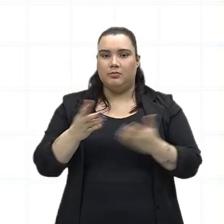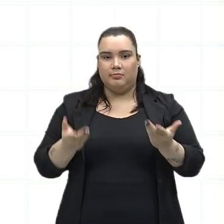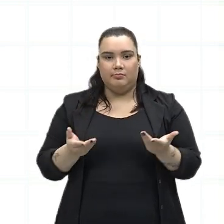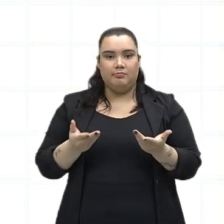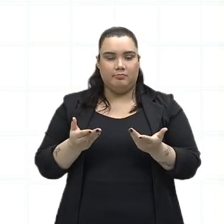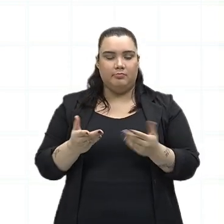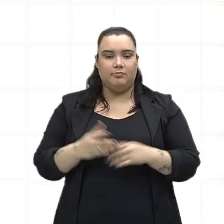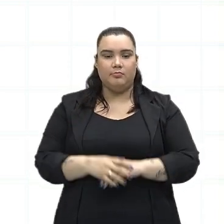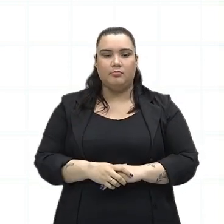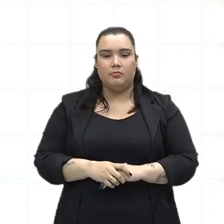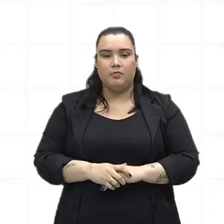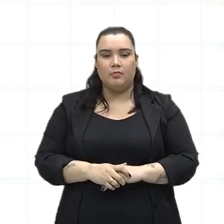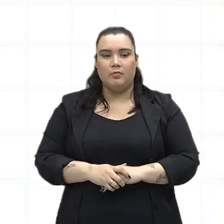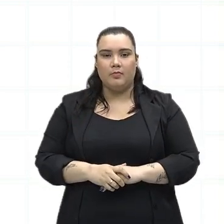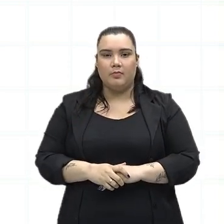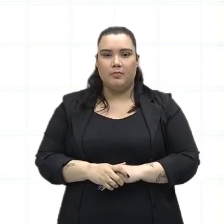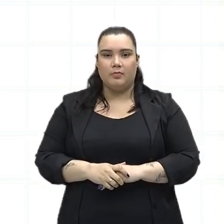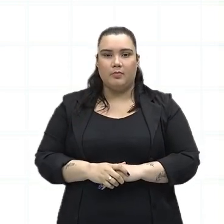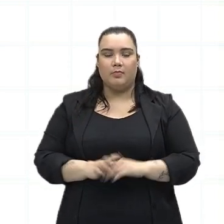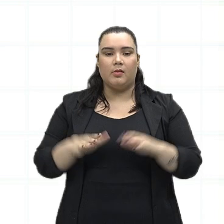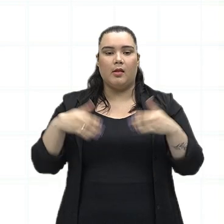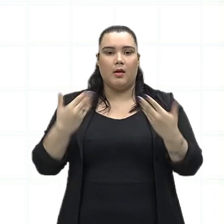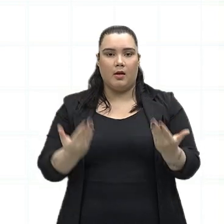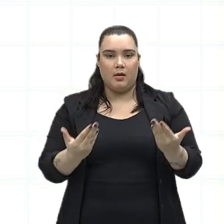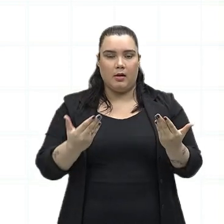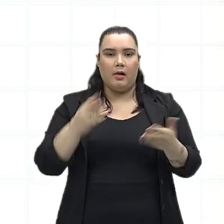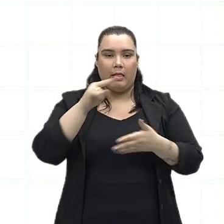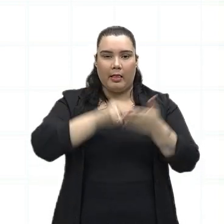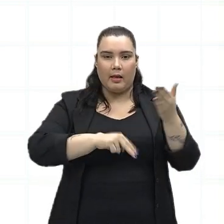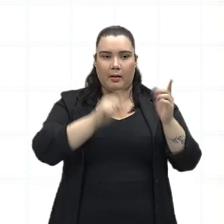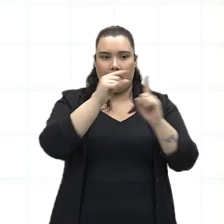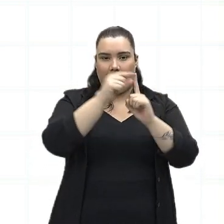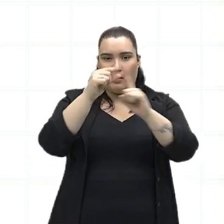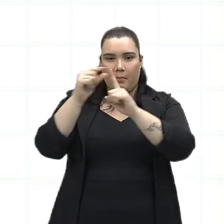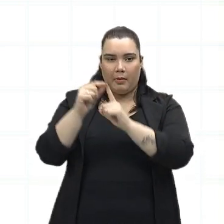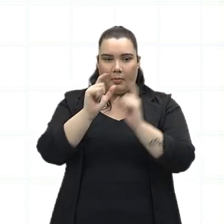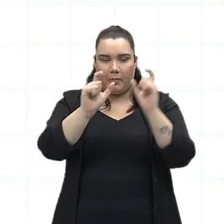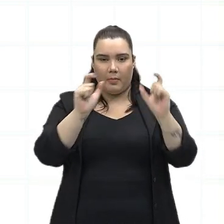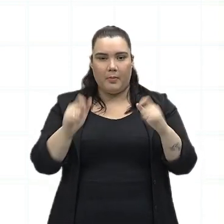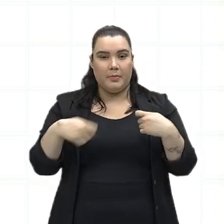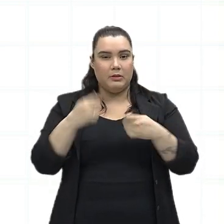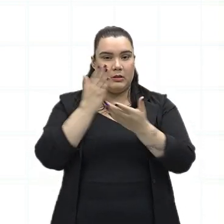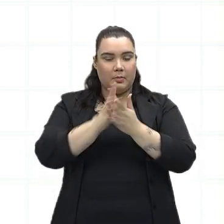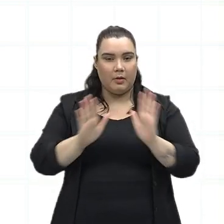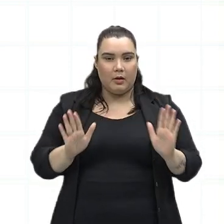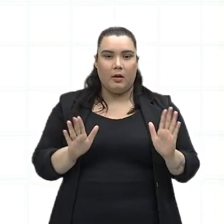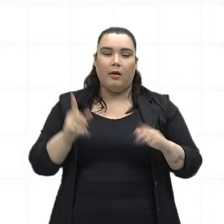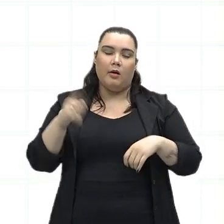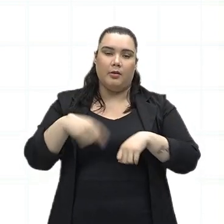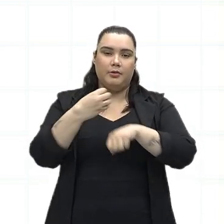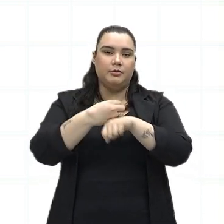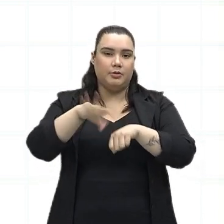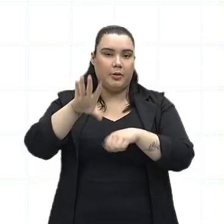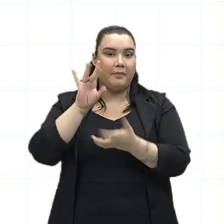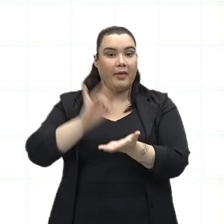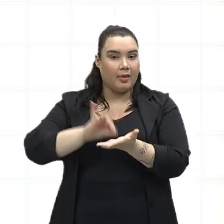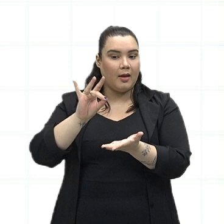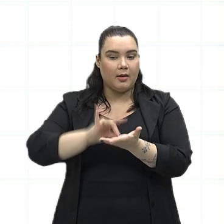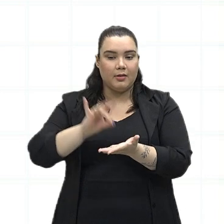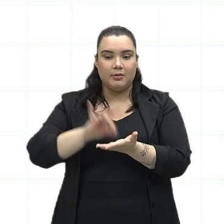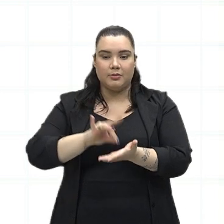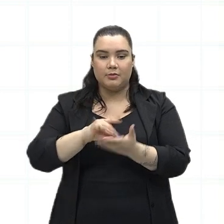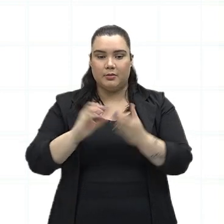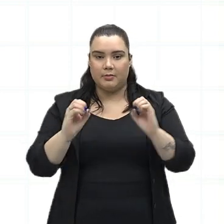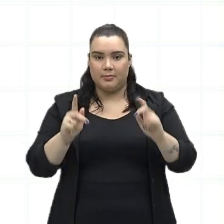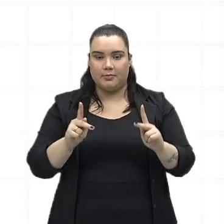tempo real. Então, quebrar o hábito de ler palavra por palavra é uma dica verdadeira, tá bom?